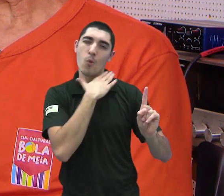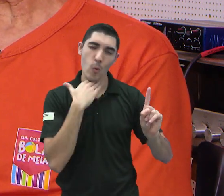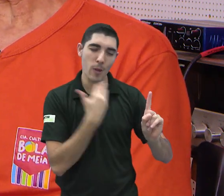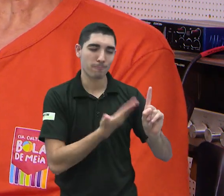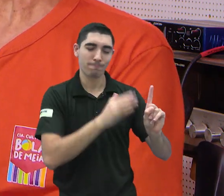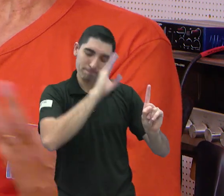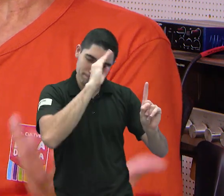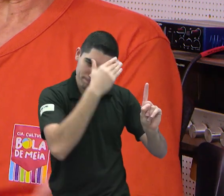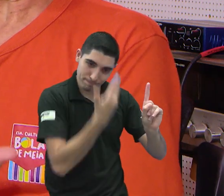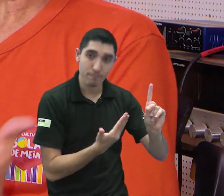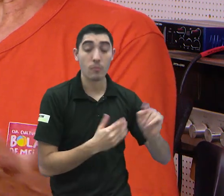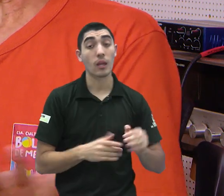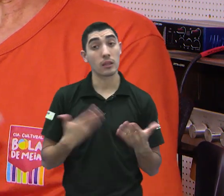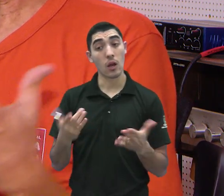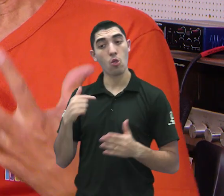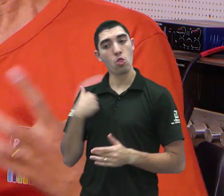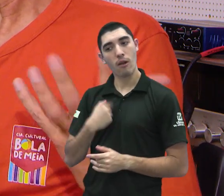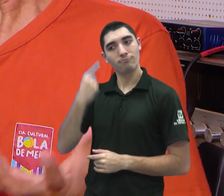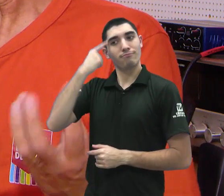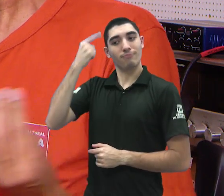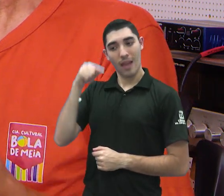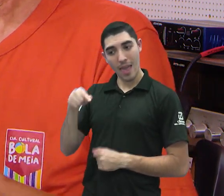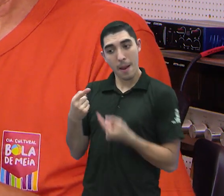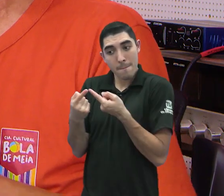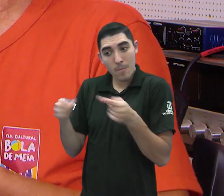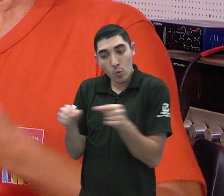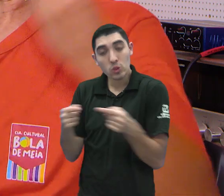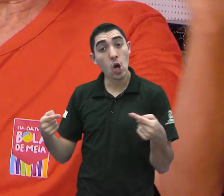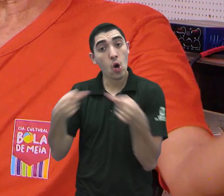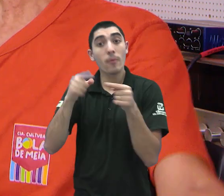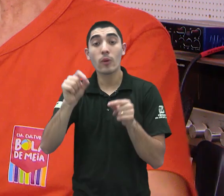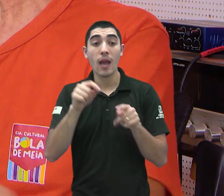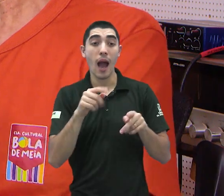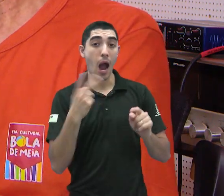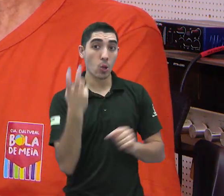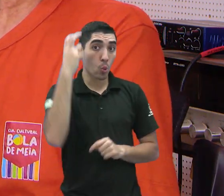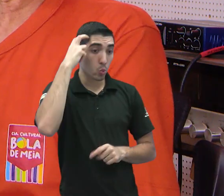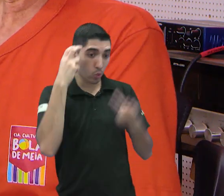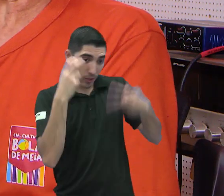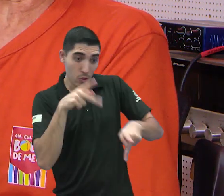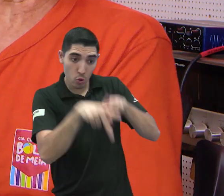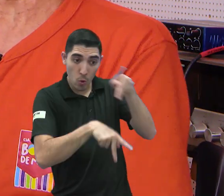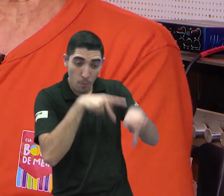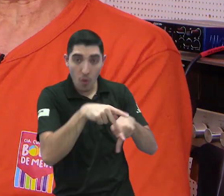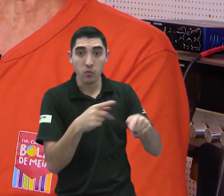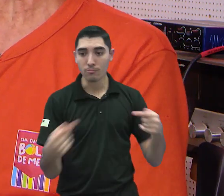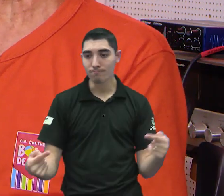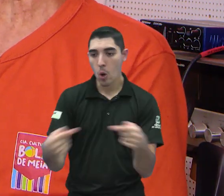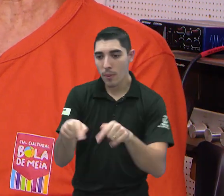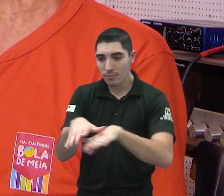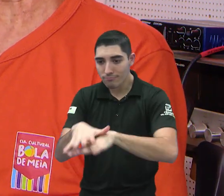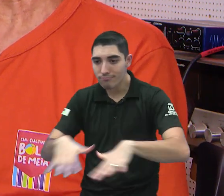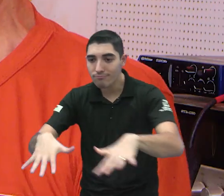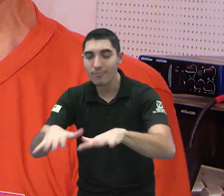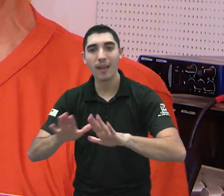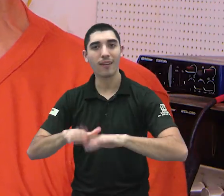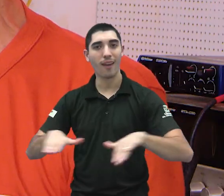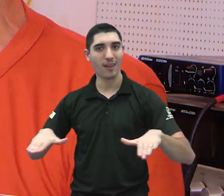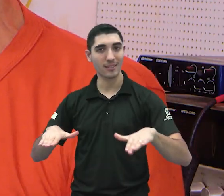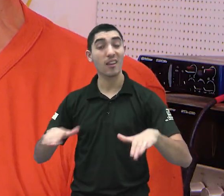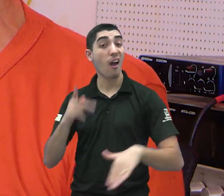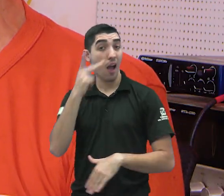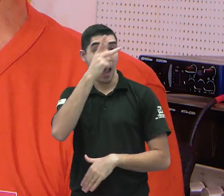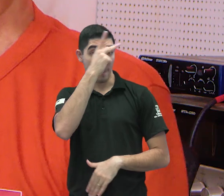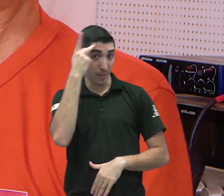aí a gente fez a catira para fazer essa conexão mesmo da cultura popular e trazer a cultura popular para a criança, né? E as